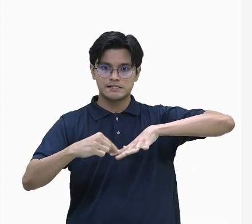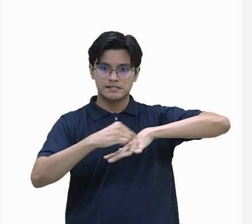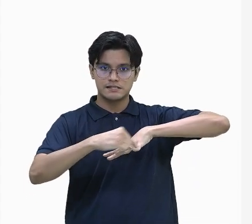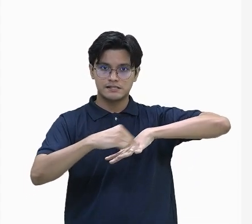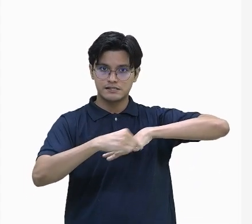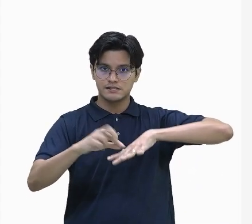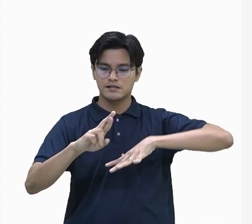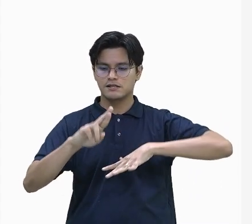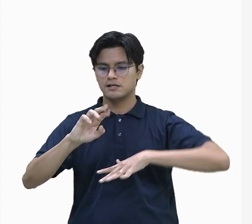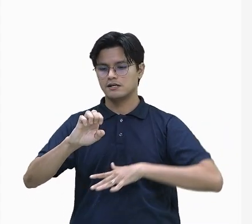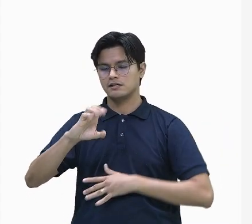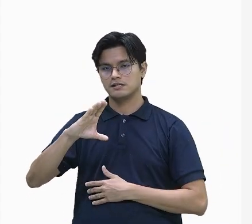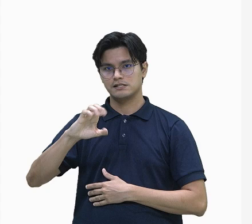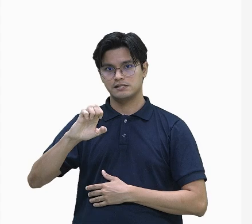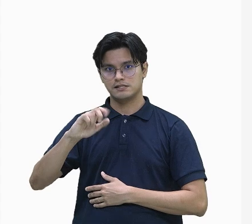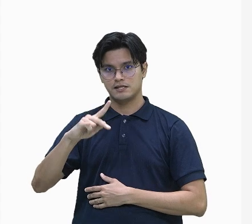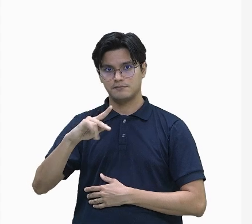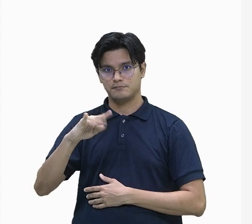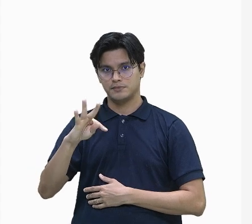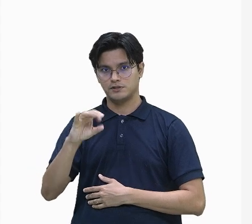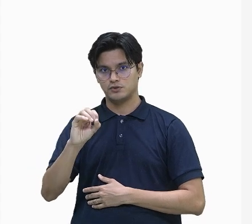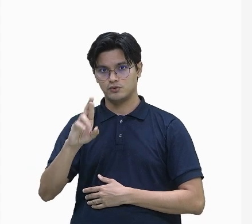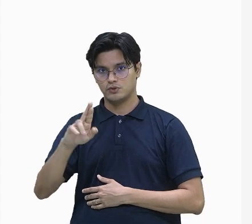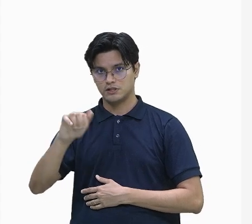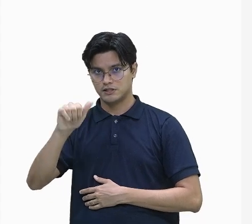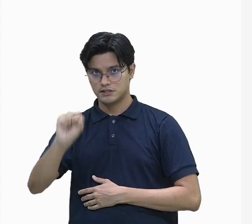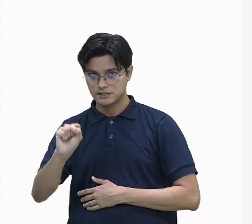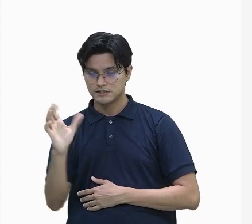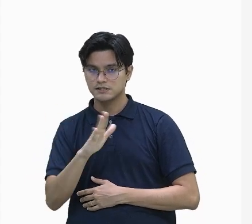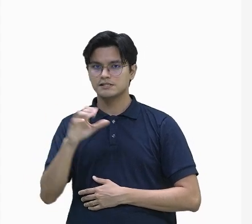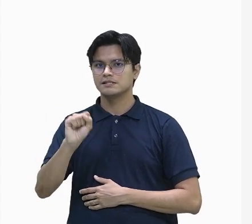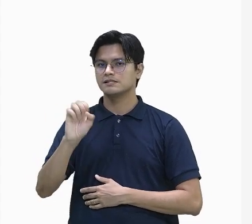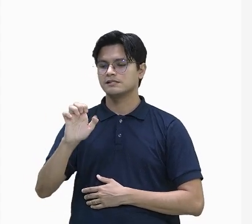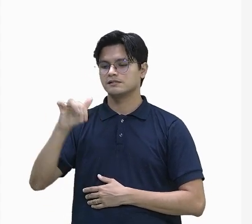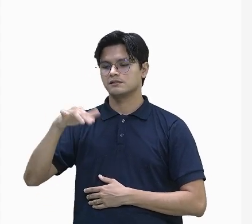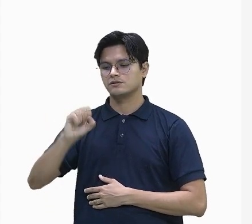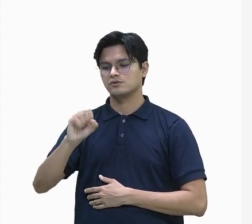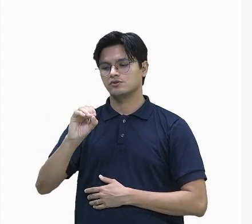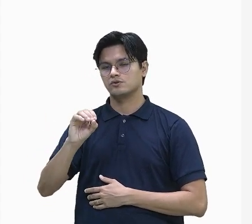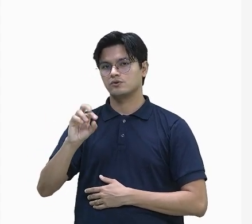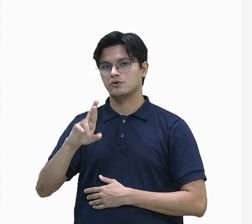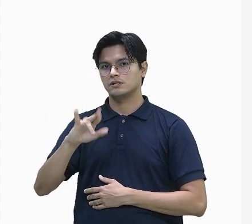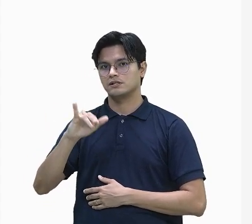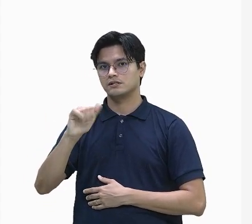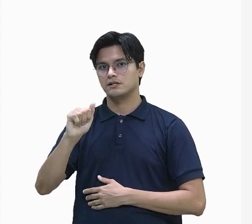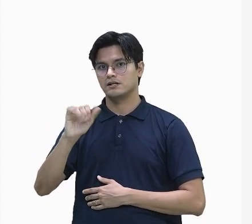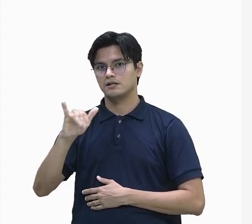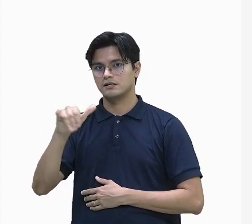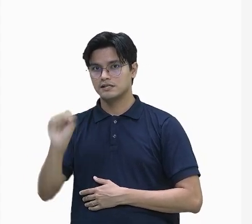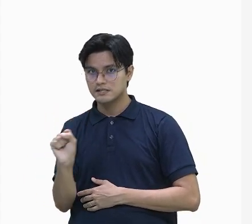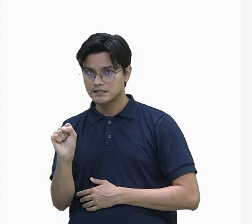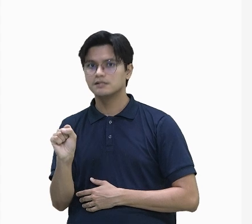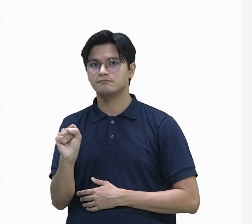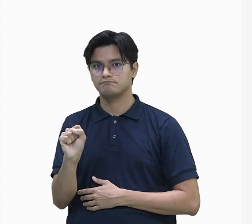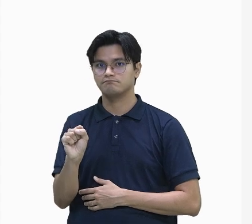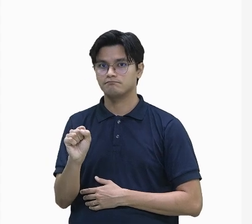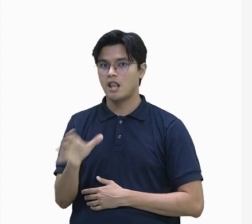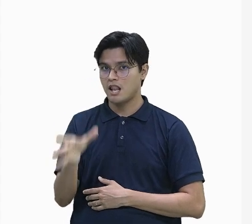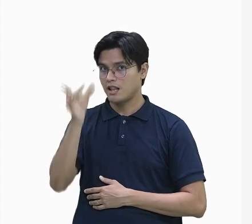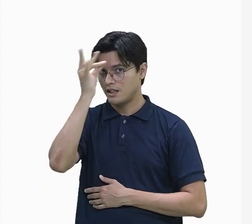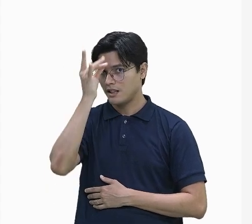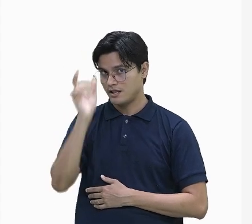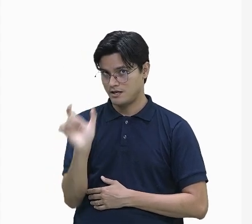Guardem bem aí esse termo aí, os receptores sensoriais. Temos também a função de processamento